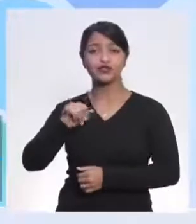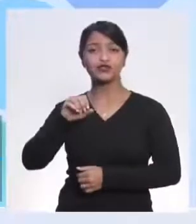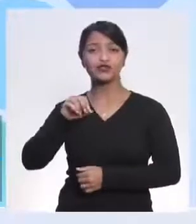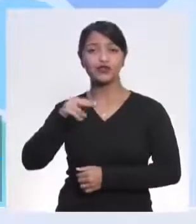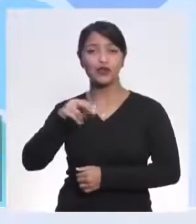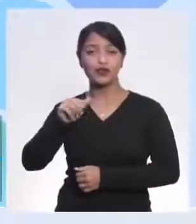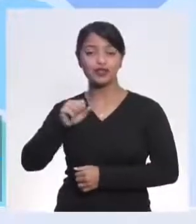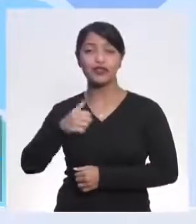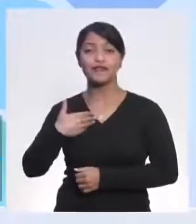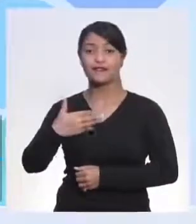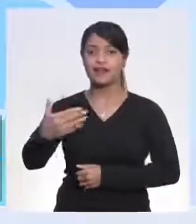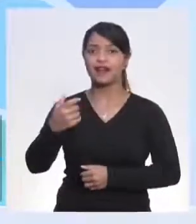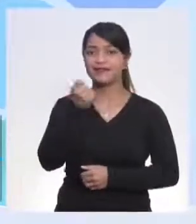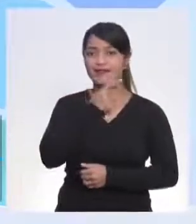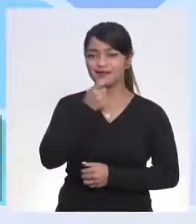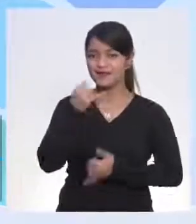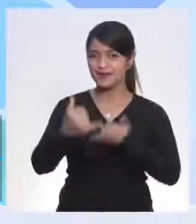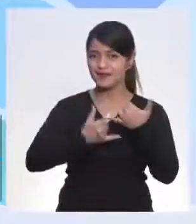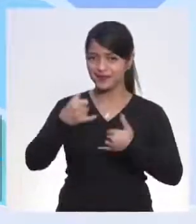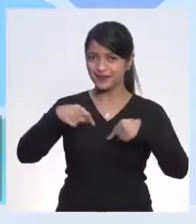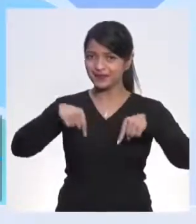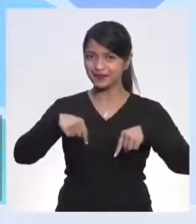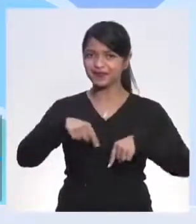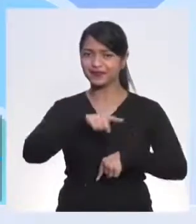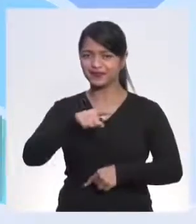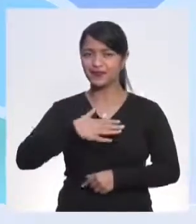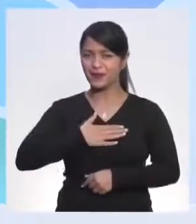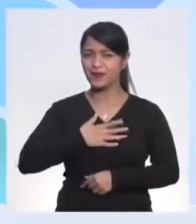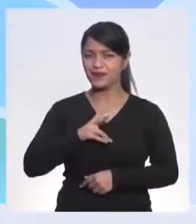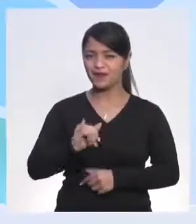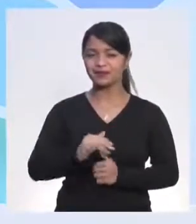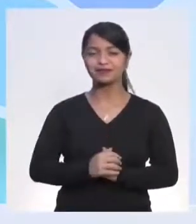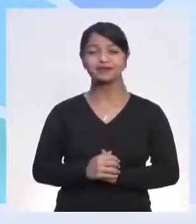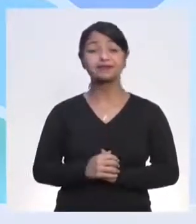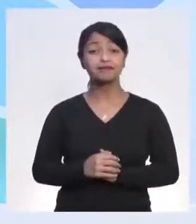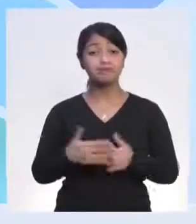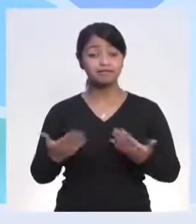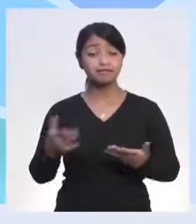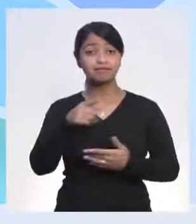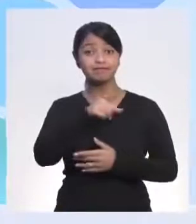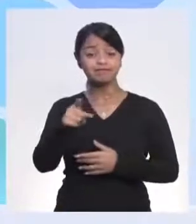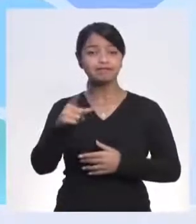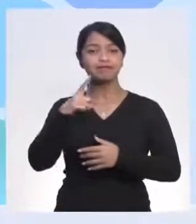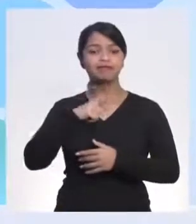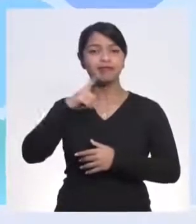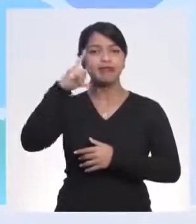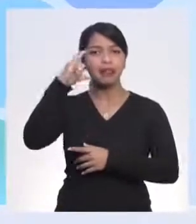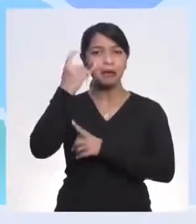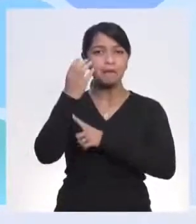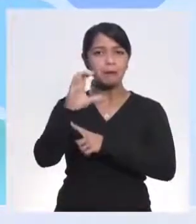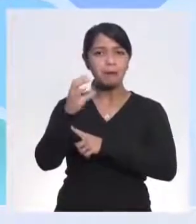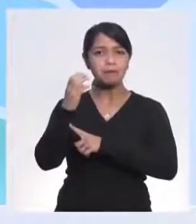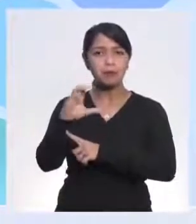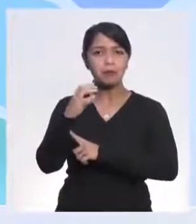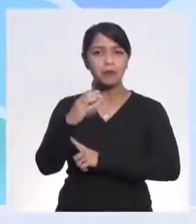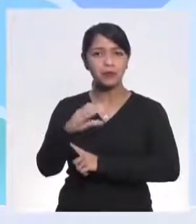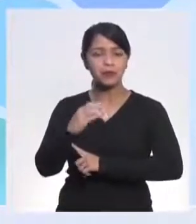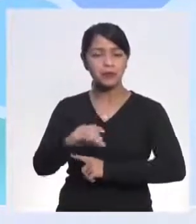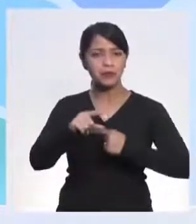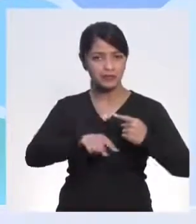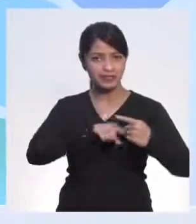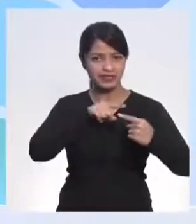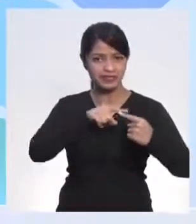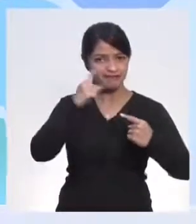vocês gostarão. Nós estamos acompanhando já as fotos que vocês estão colocando das missões lá no Instagram. Isso daí